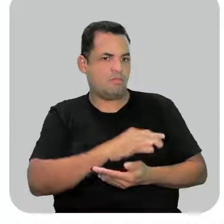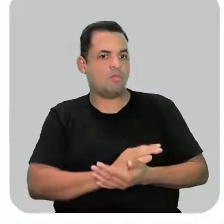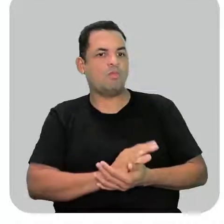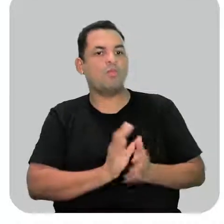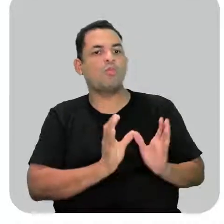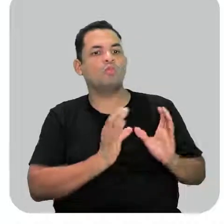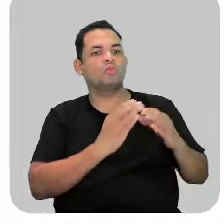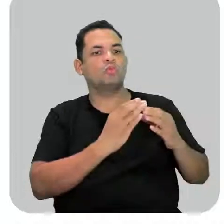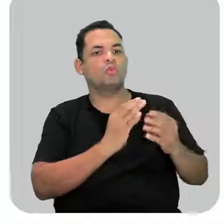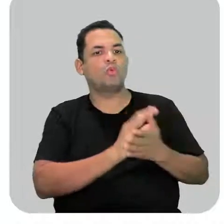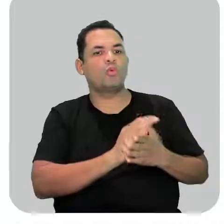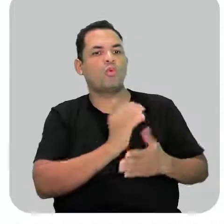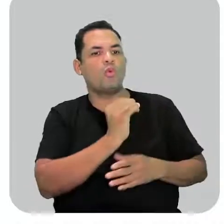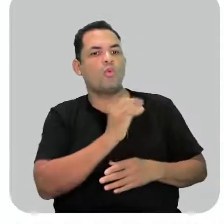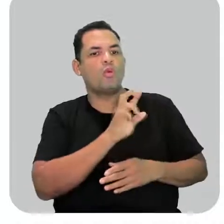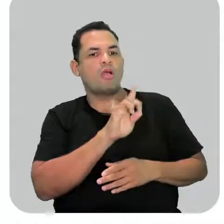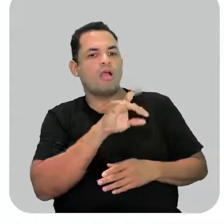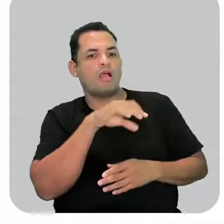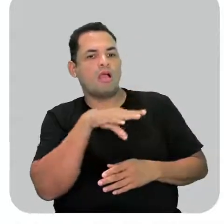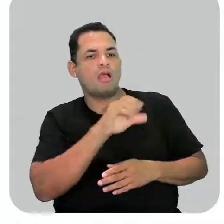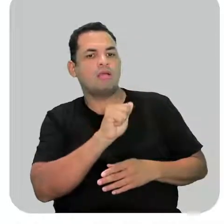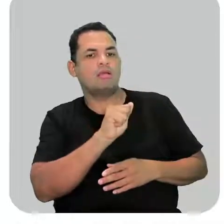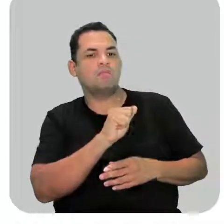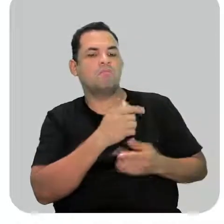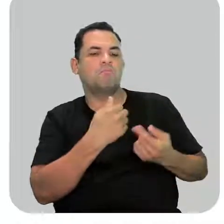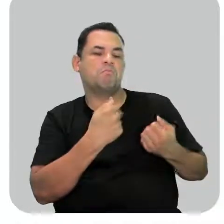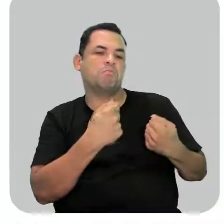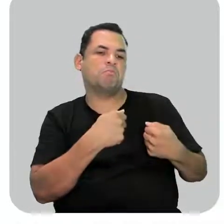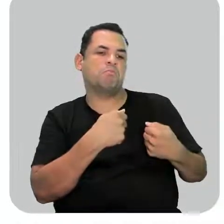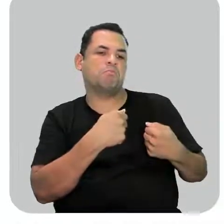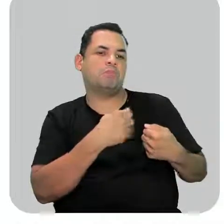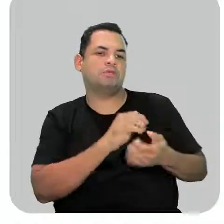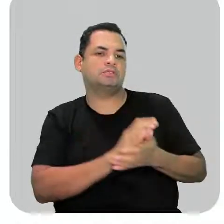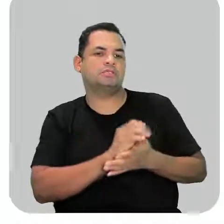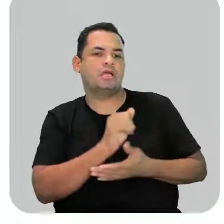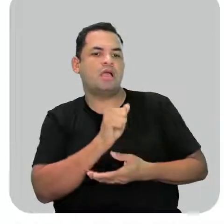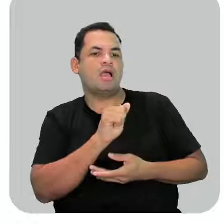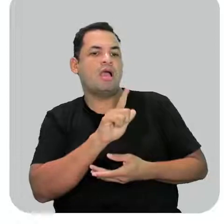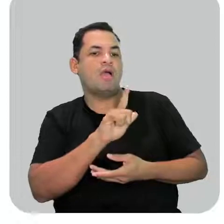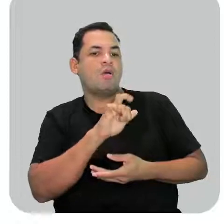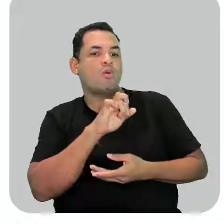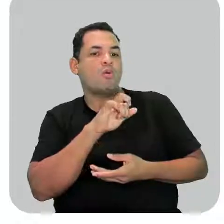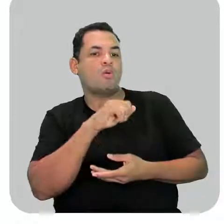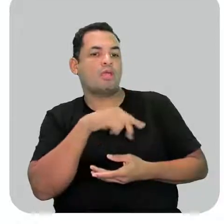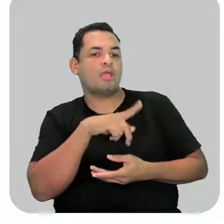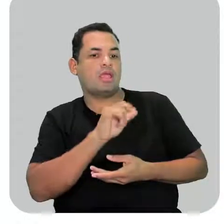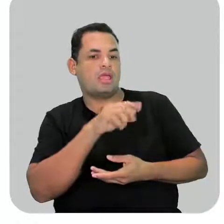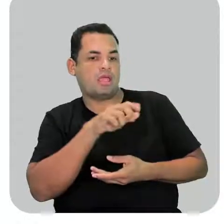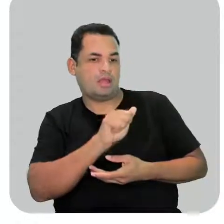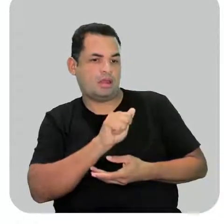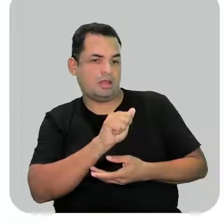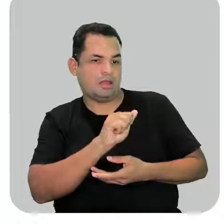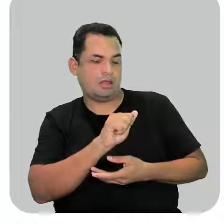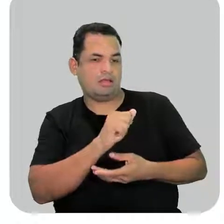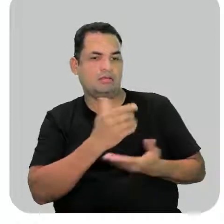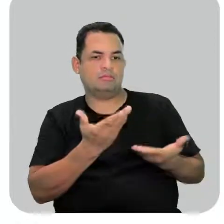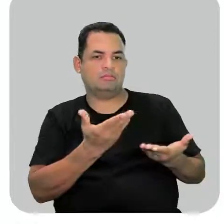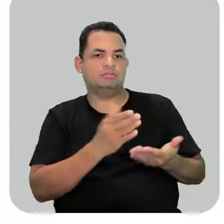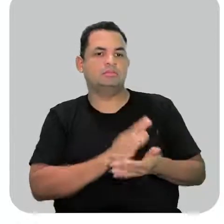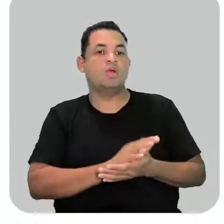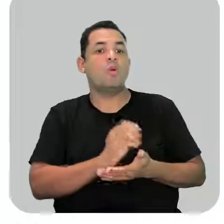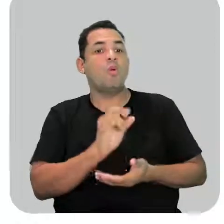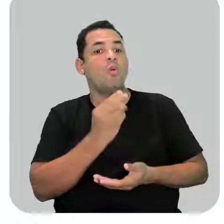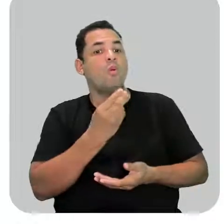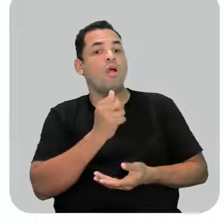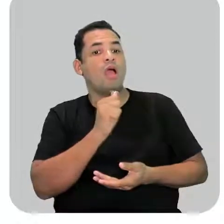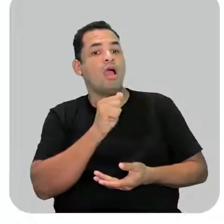aqui. Esse grupo orgânico pode ser um alquila ou arila. Alquila são grupos não aromáticos e arilas